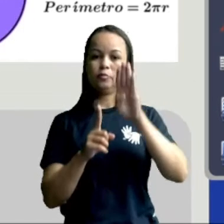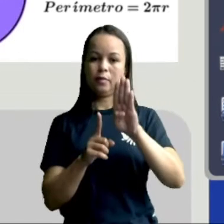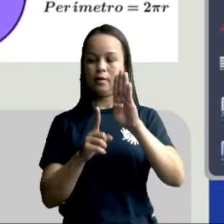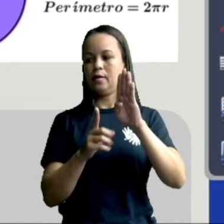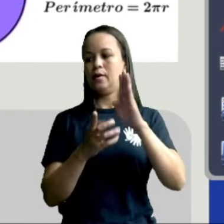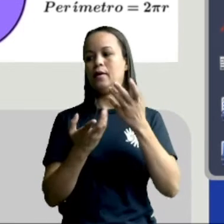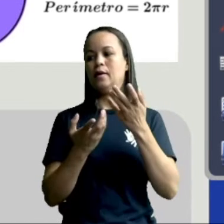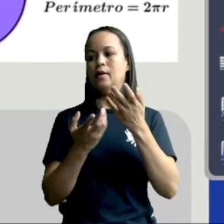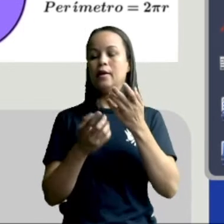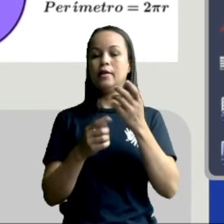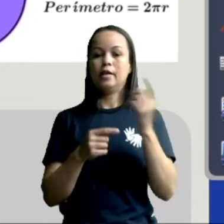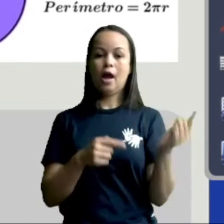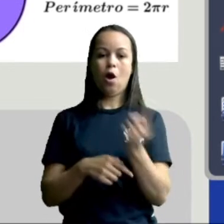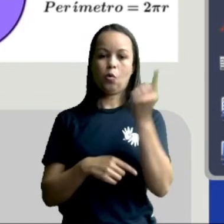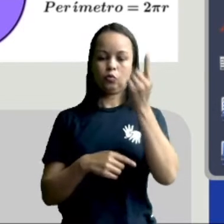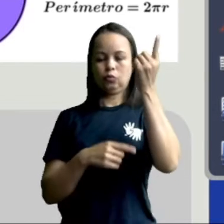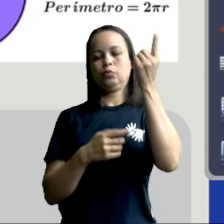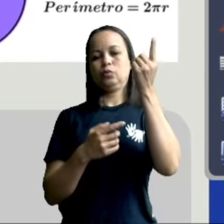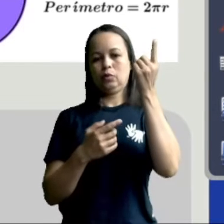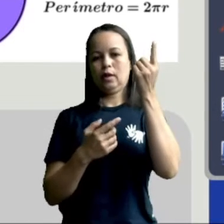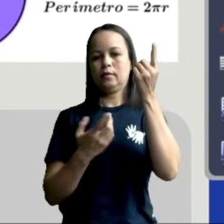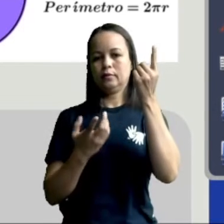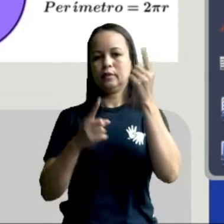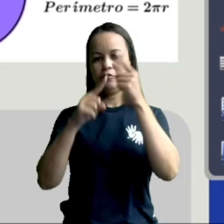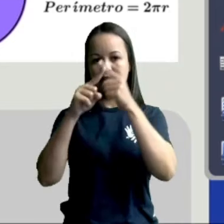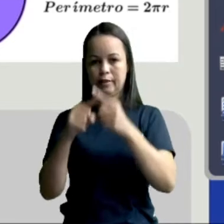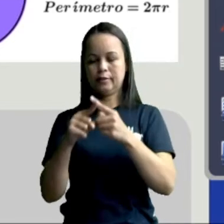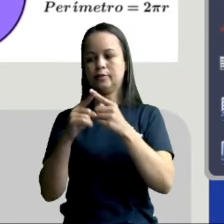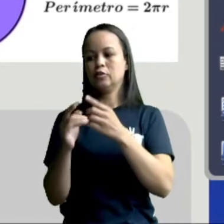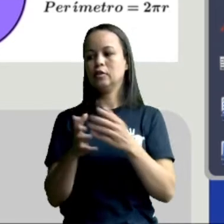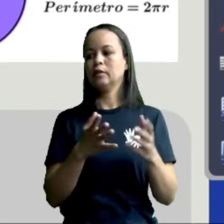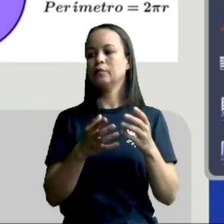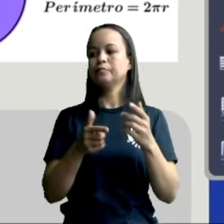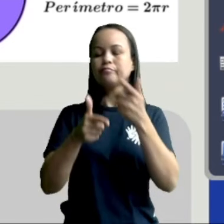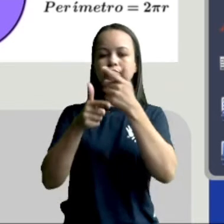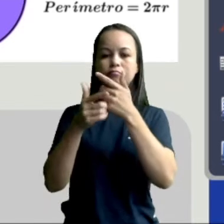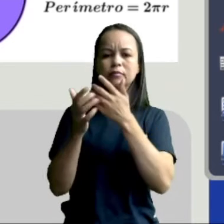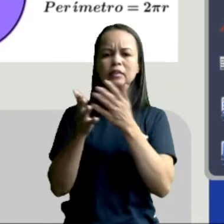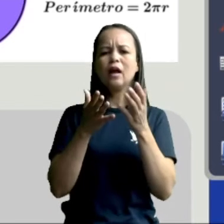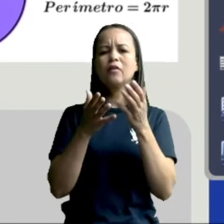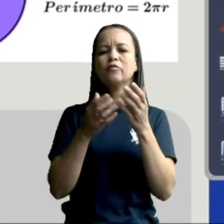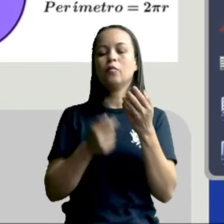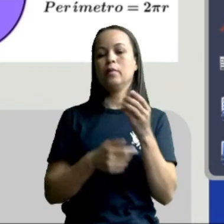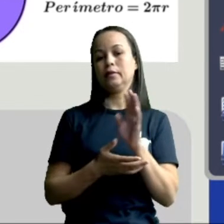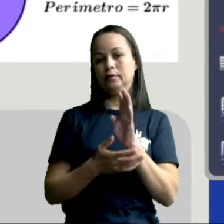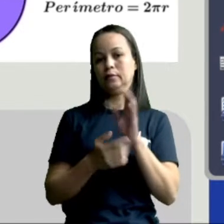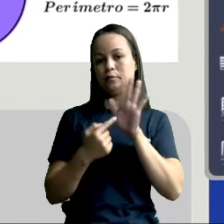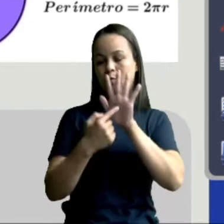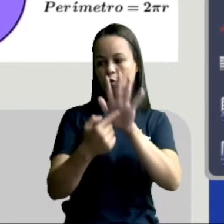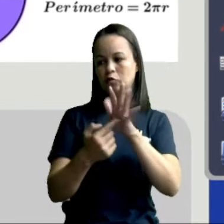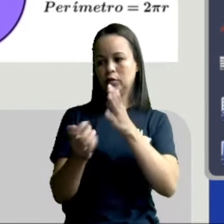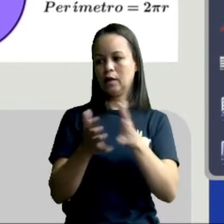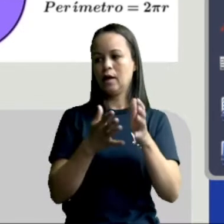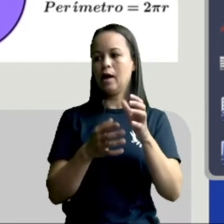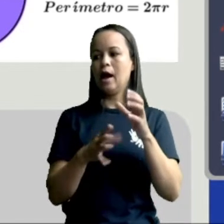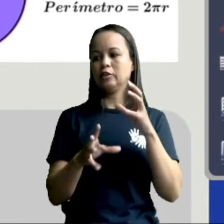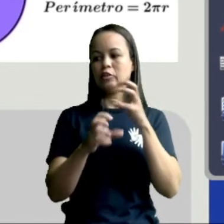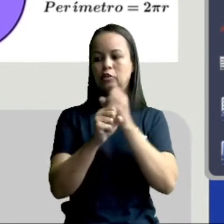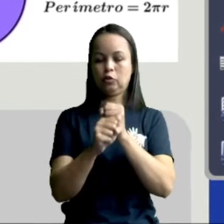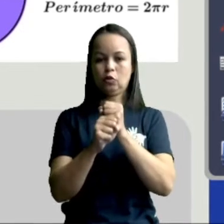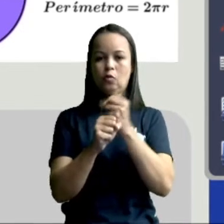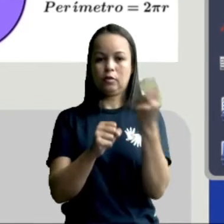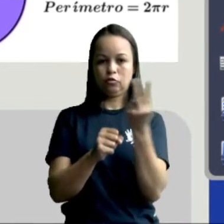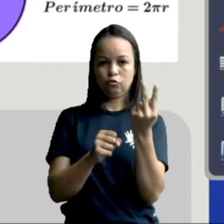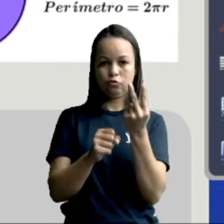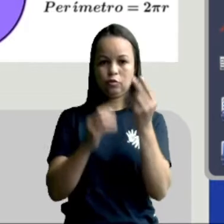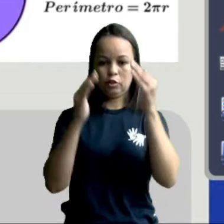Os lados, né, e a altura, que é a distância entre as duas bases. A fórmula da área é essa daqui. A gente soma a medida